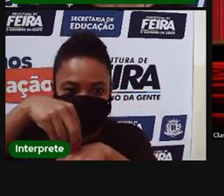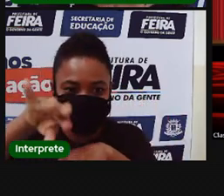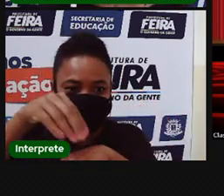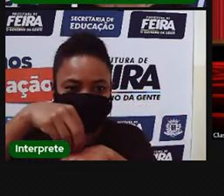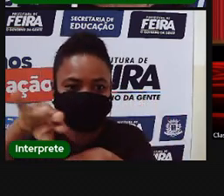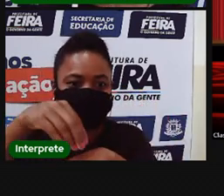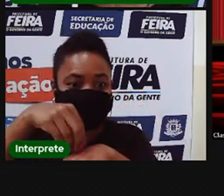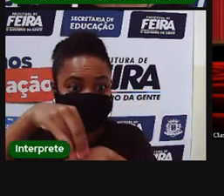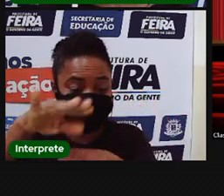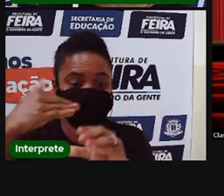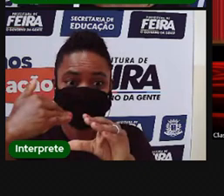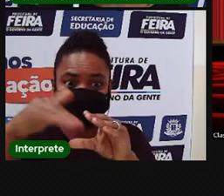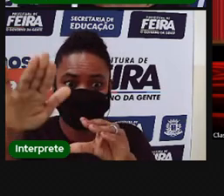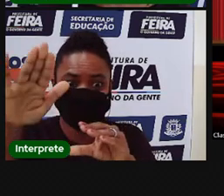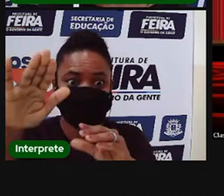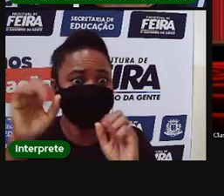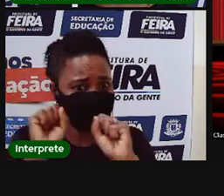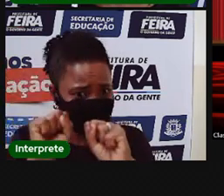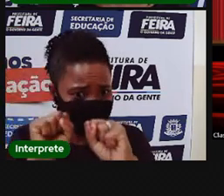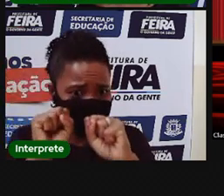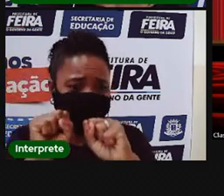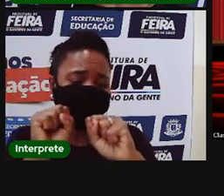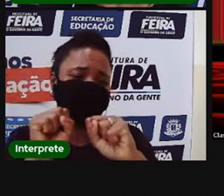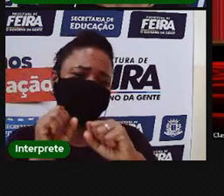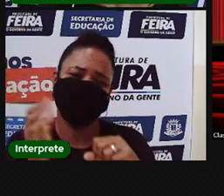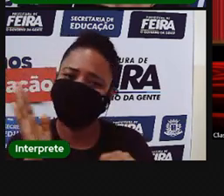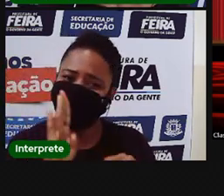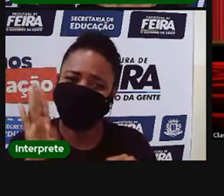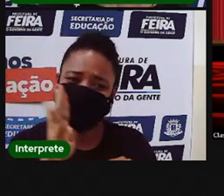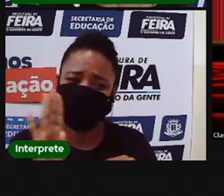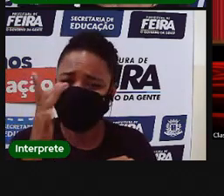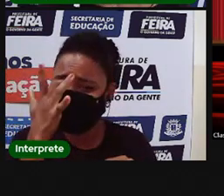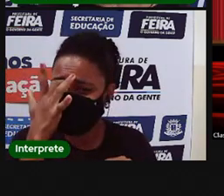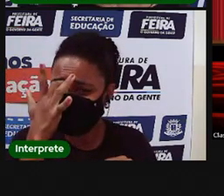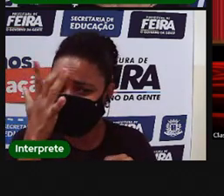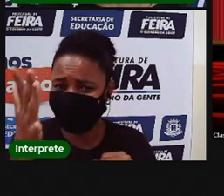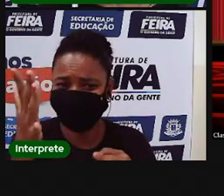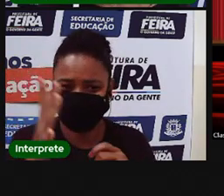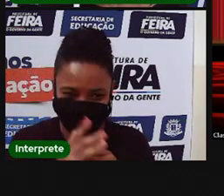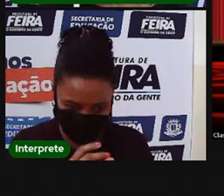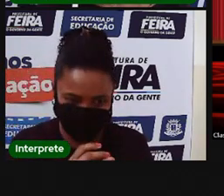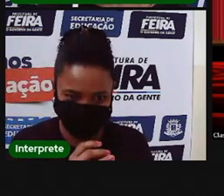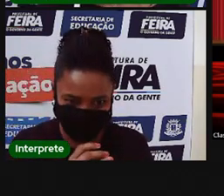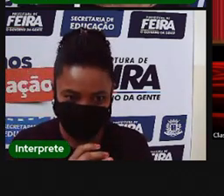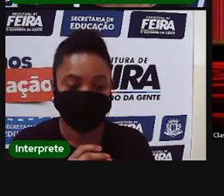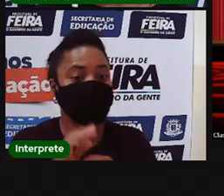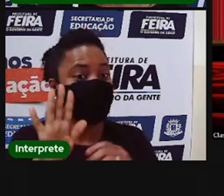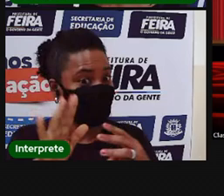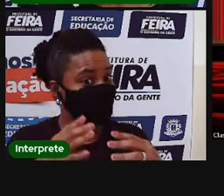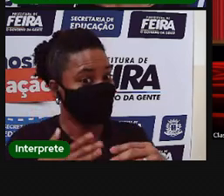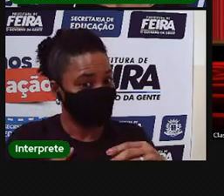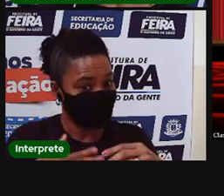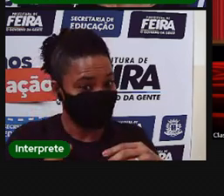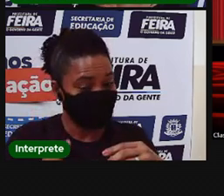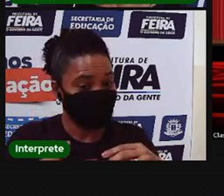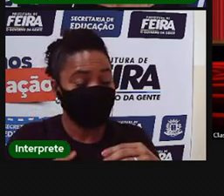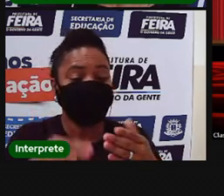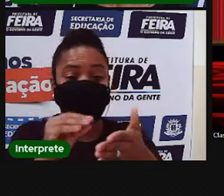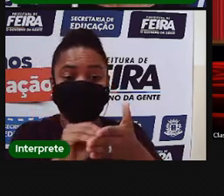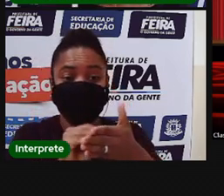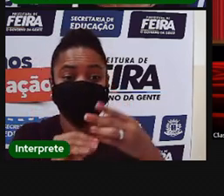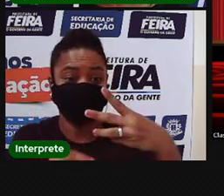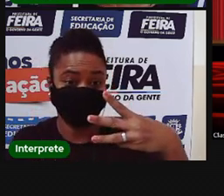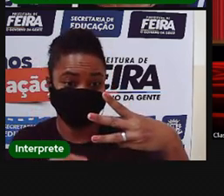é bem fácil, bem legal, tá bom? Vamos lá, que a gente ainda tem 3 perguntas aqui para Marília e ainda